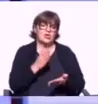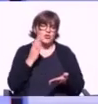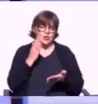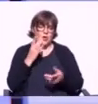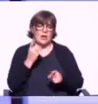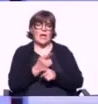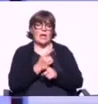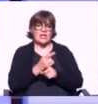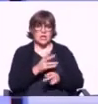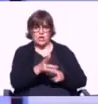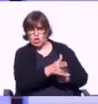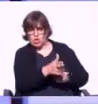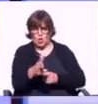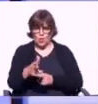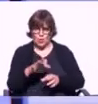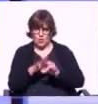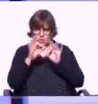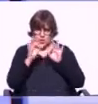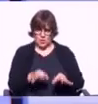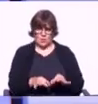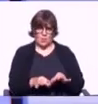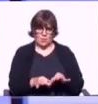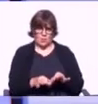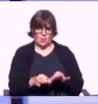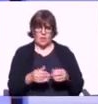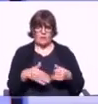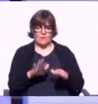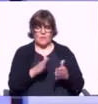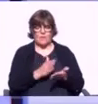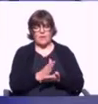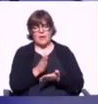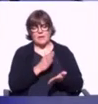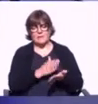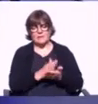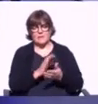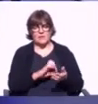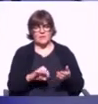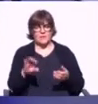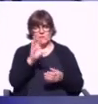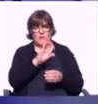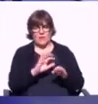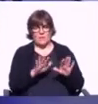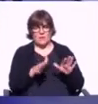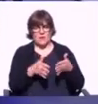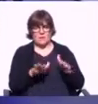atos terroristas que, enfim, que vão passando de forma mais ou menos